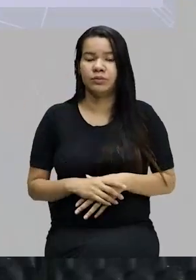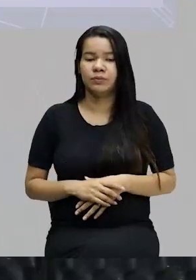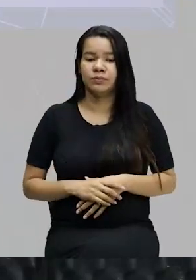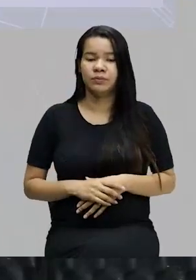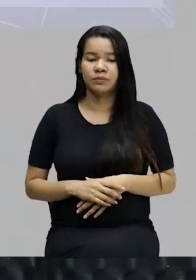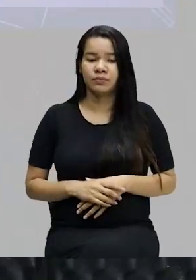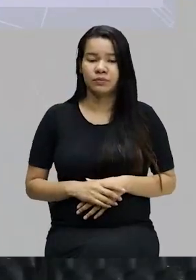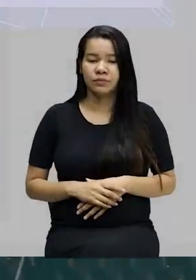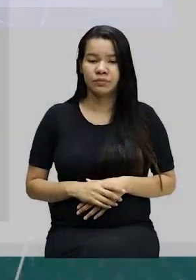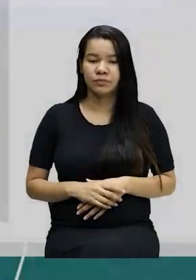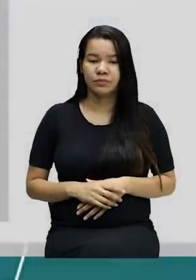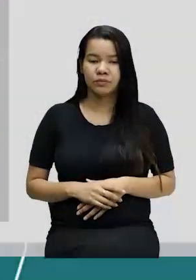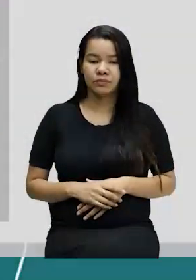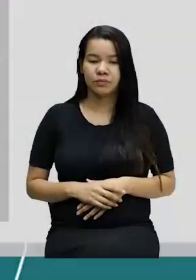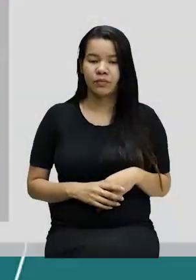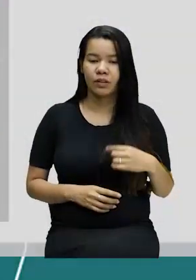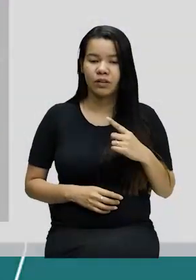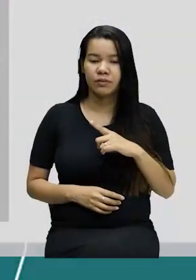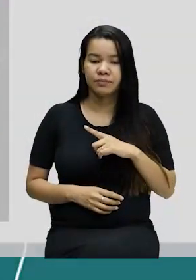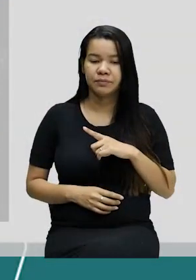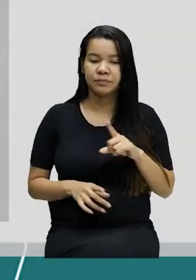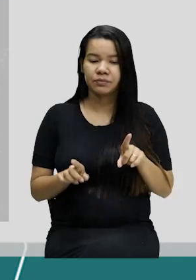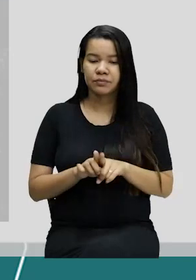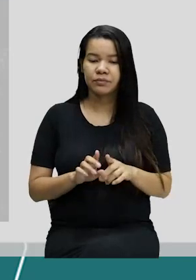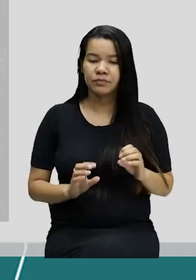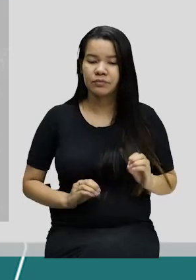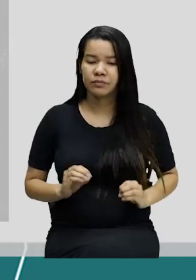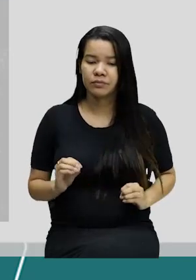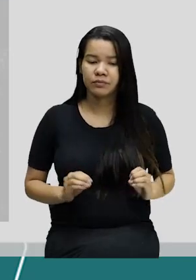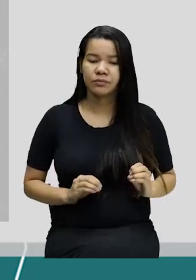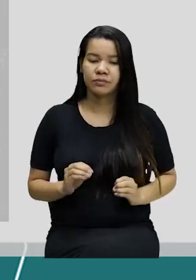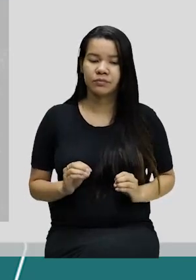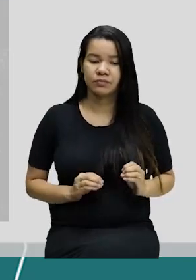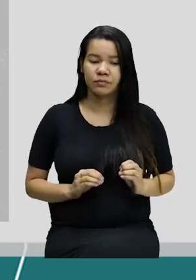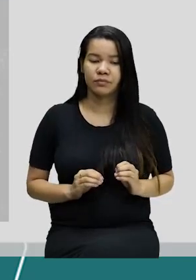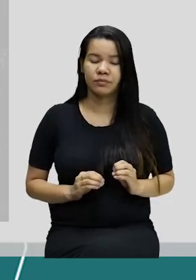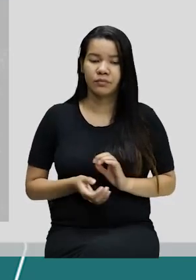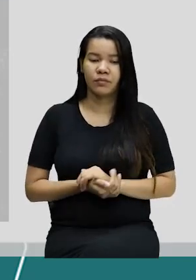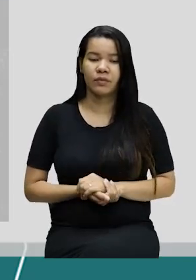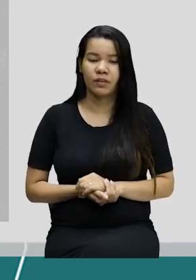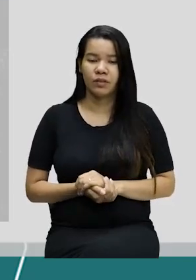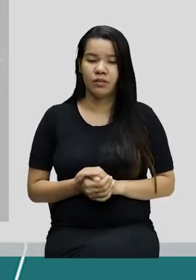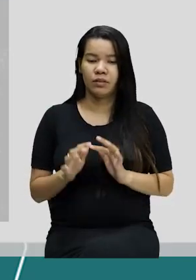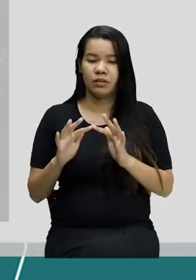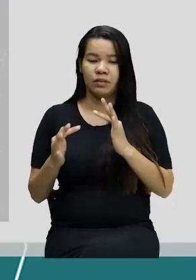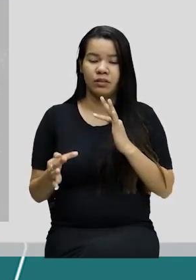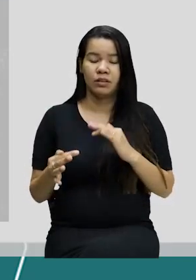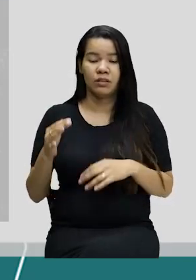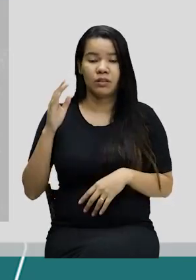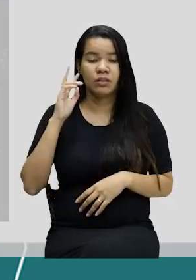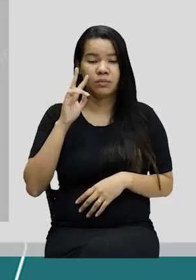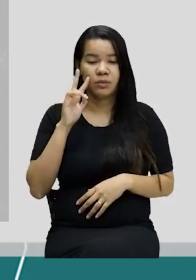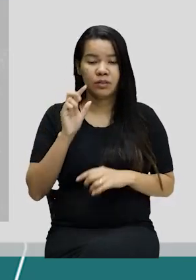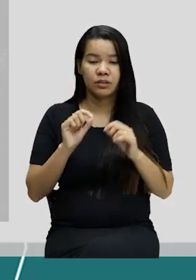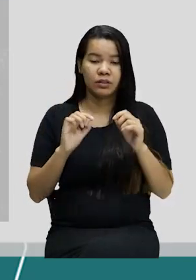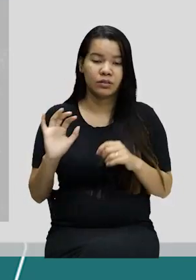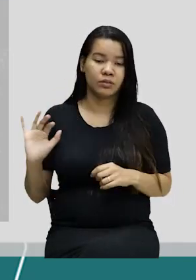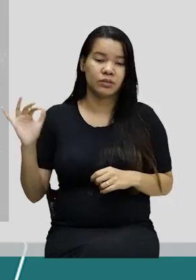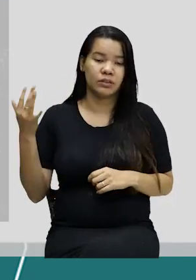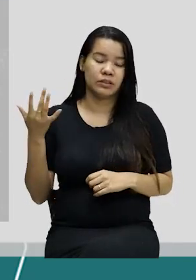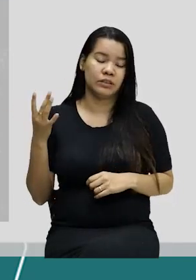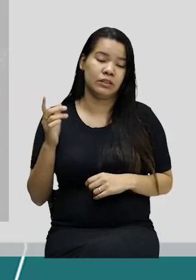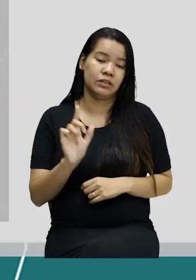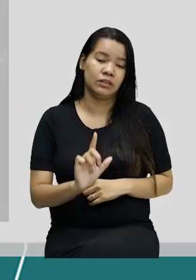inspiração. Aqui nós temos algumas obras do arcadismo, lembrando que acontece na literatura, acontece nas artes,